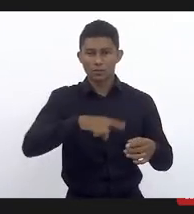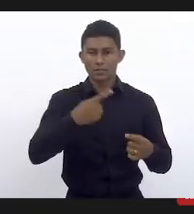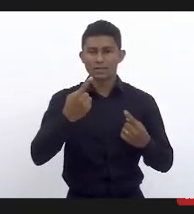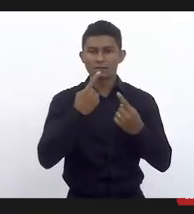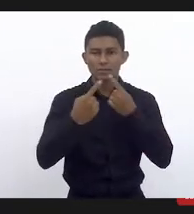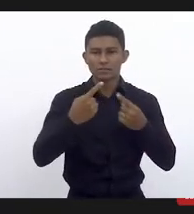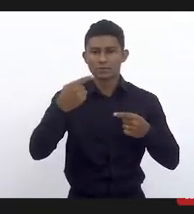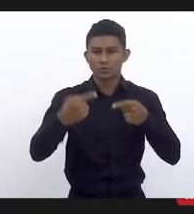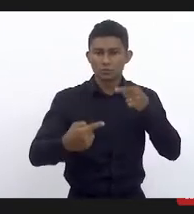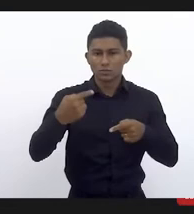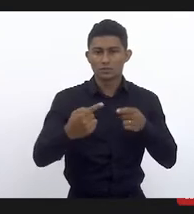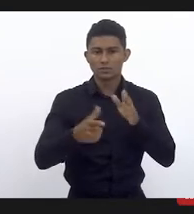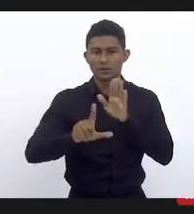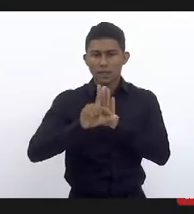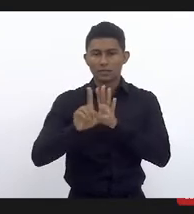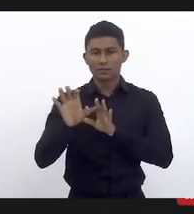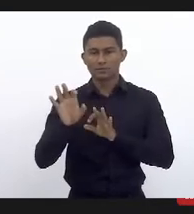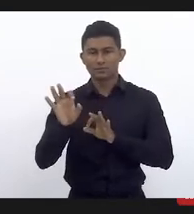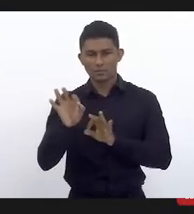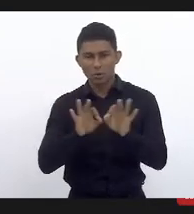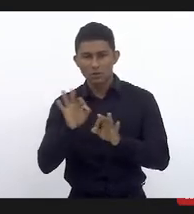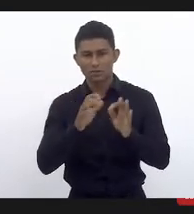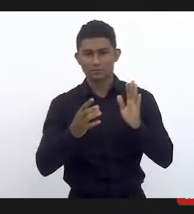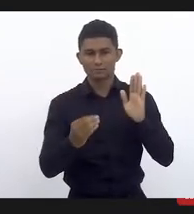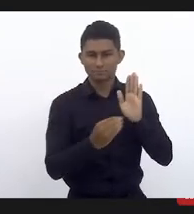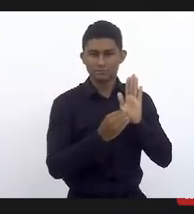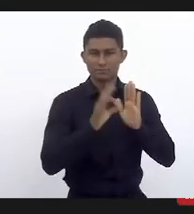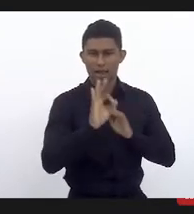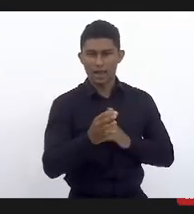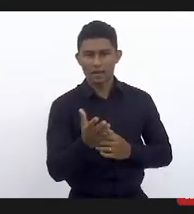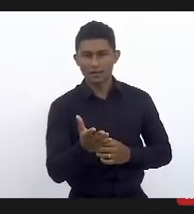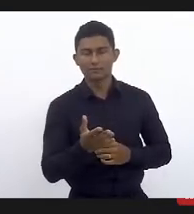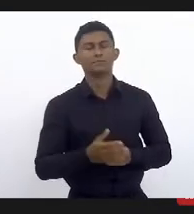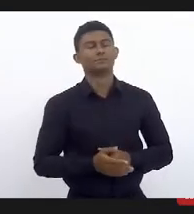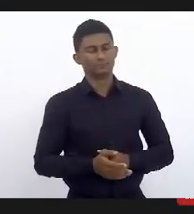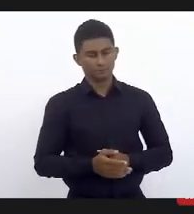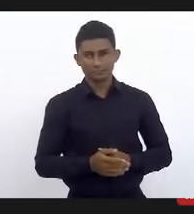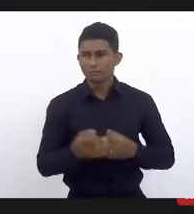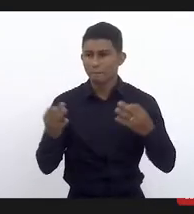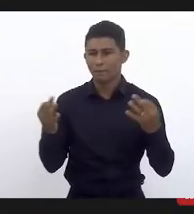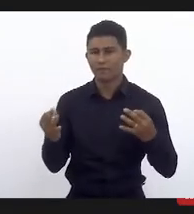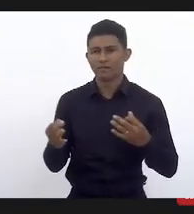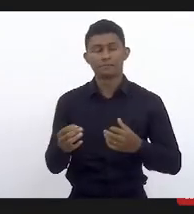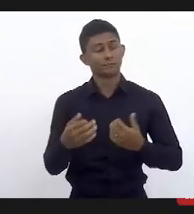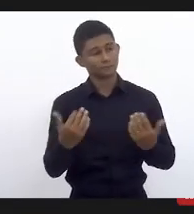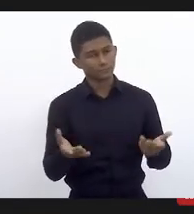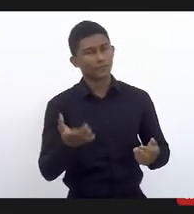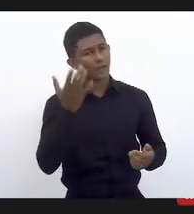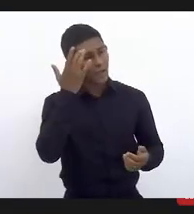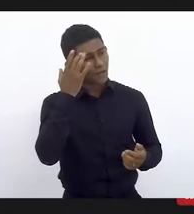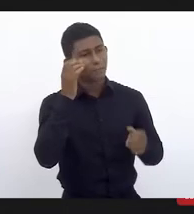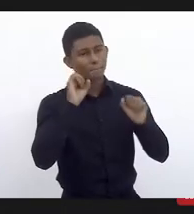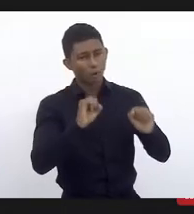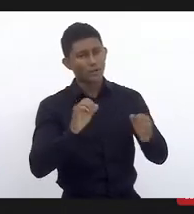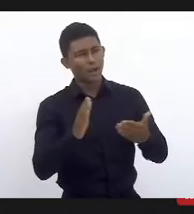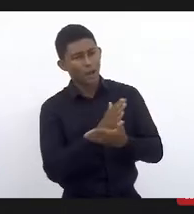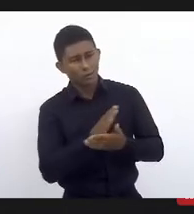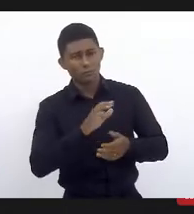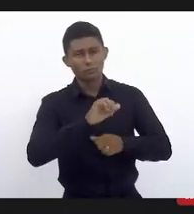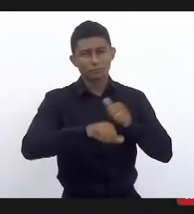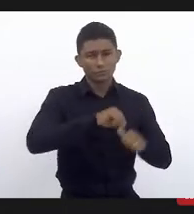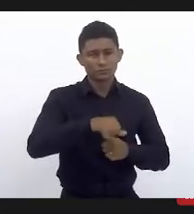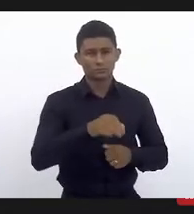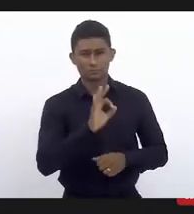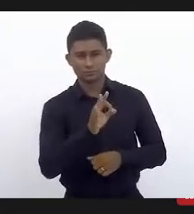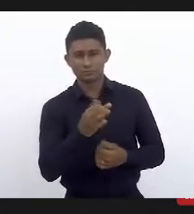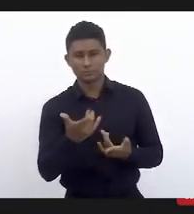lei que regulamenta, não é isso? Perfeitamente. Então, é evidente que pode modificar algumas coisas, não é isso? Na lei que